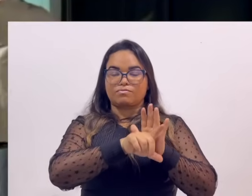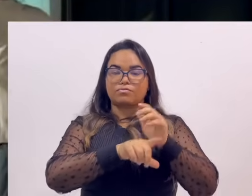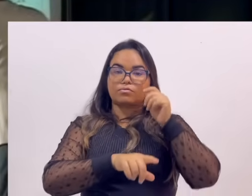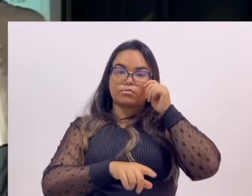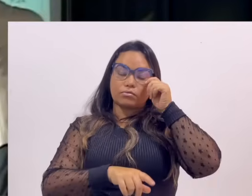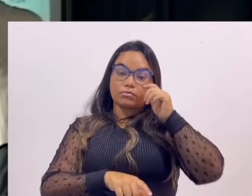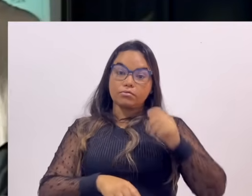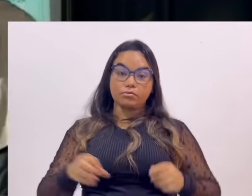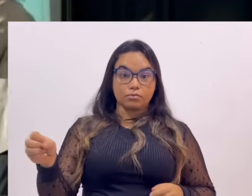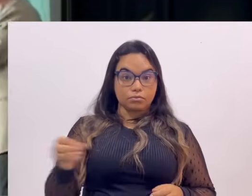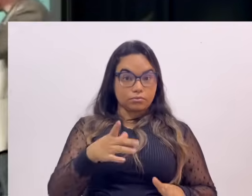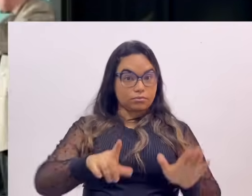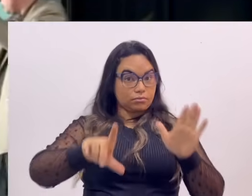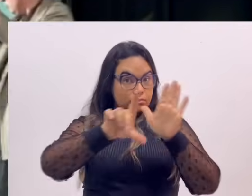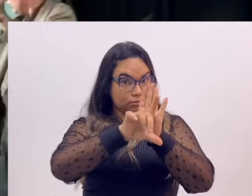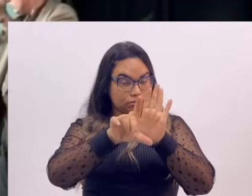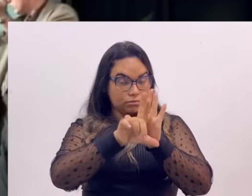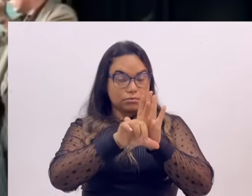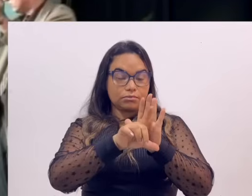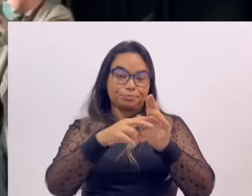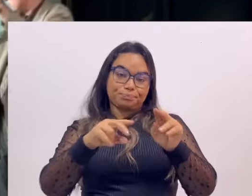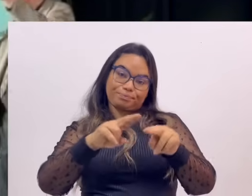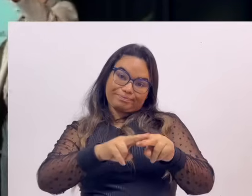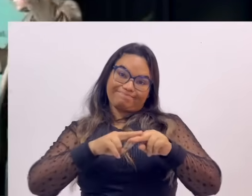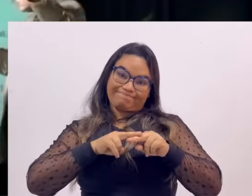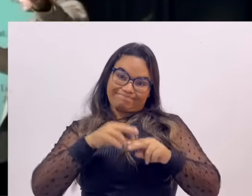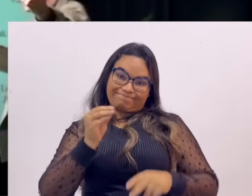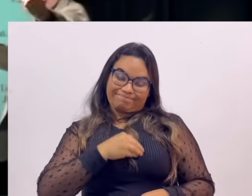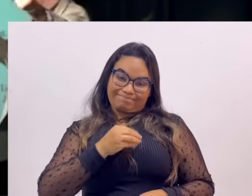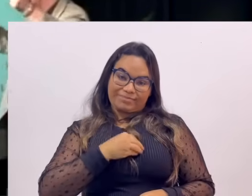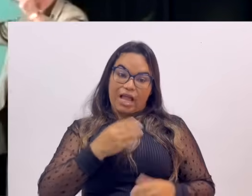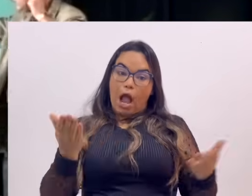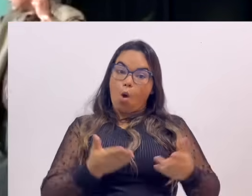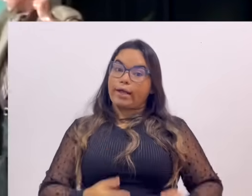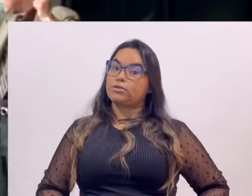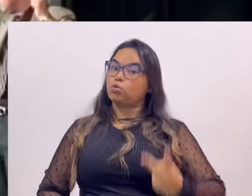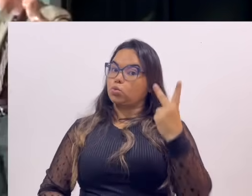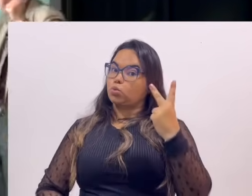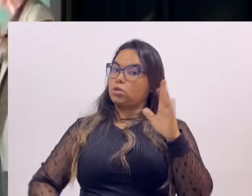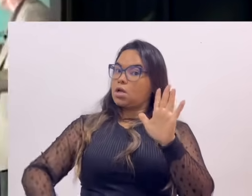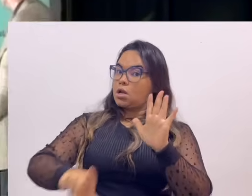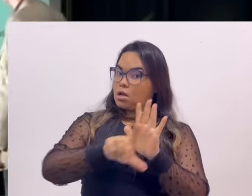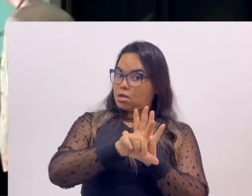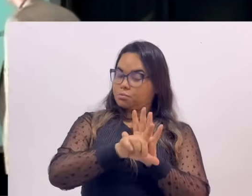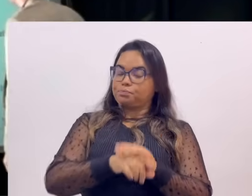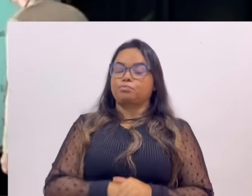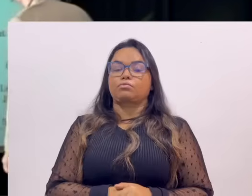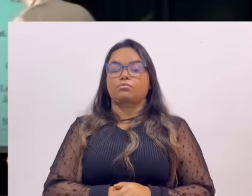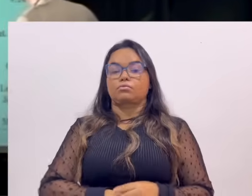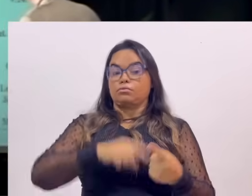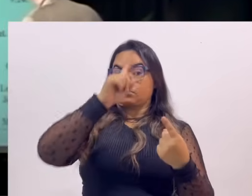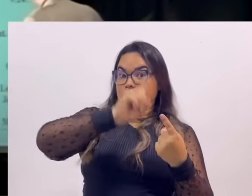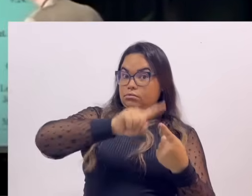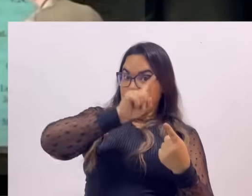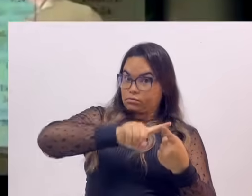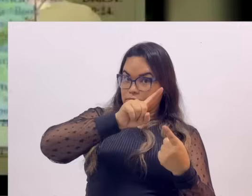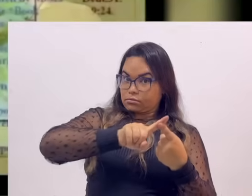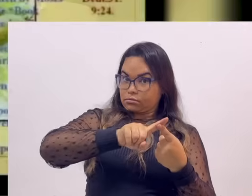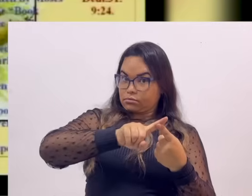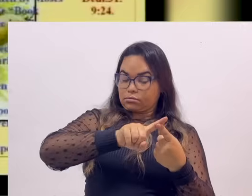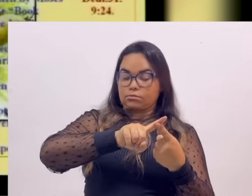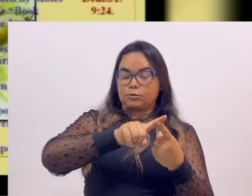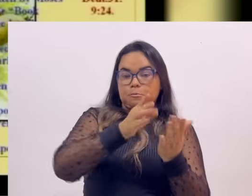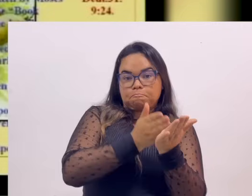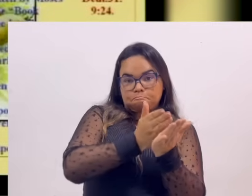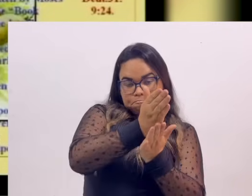outra lei foi acrescentada por causa da transgressão. Portanto, temos duas leis. Uma lei é cerimonial e a outra é moral.